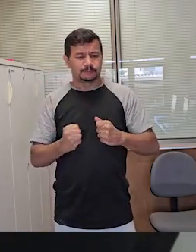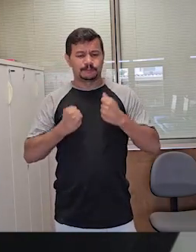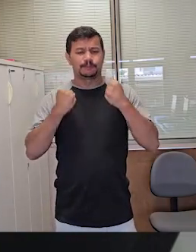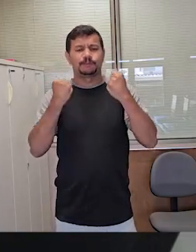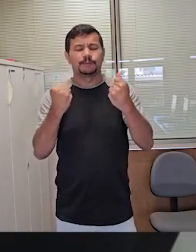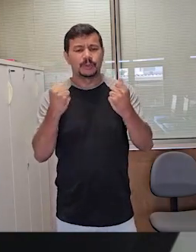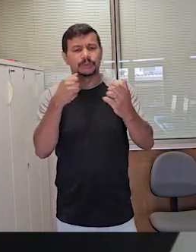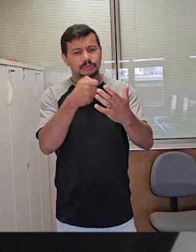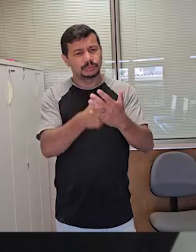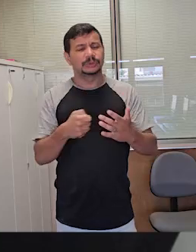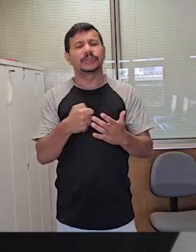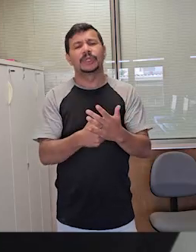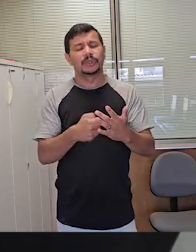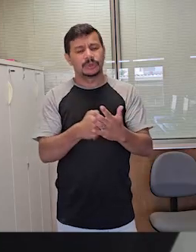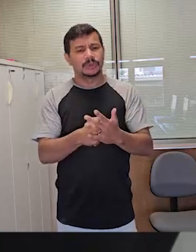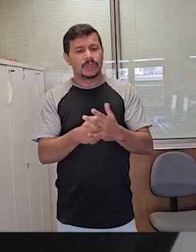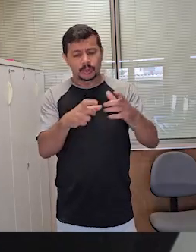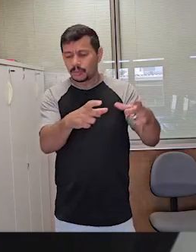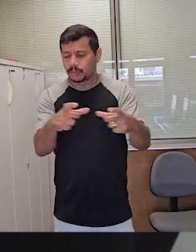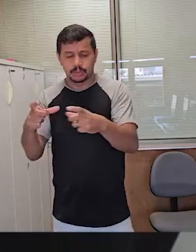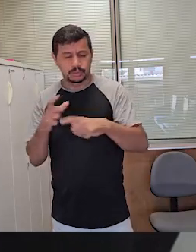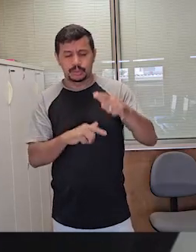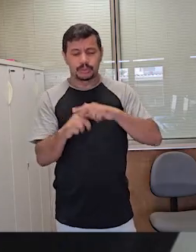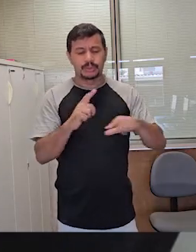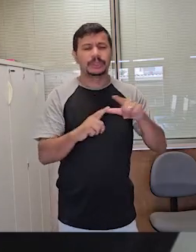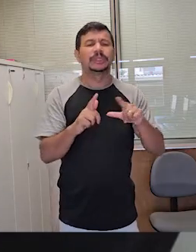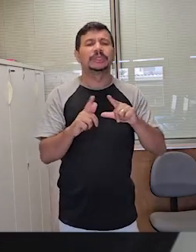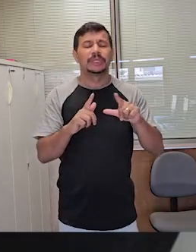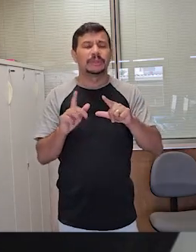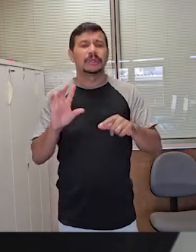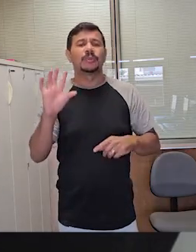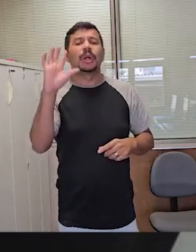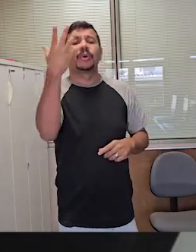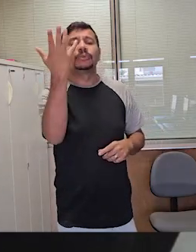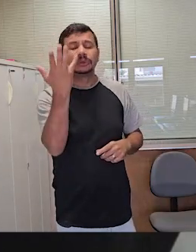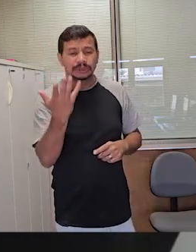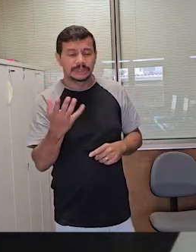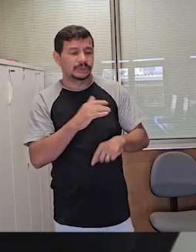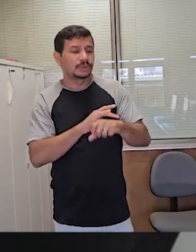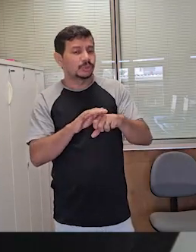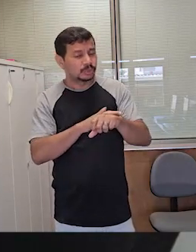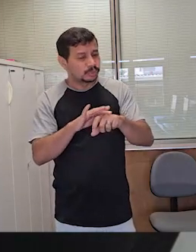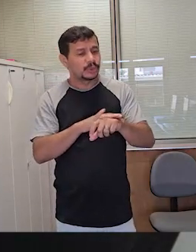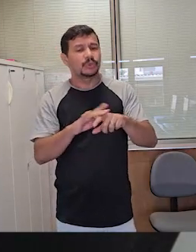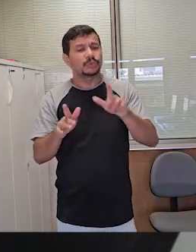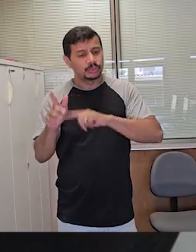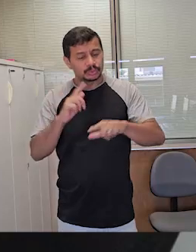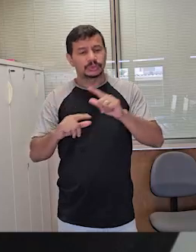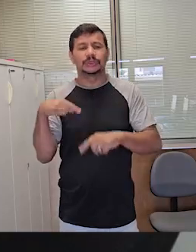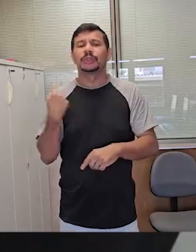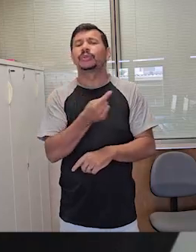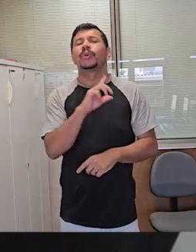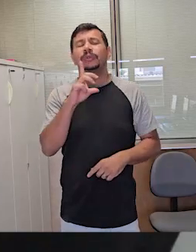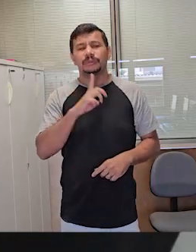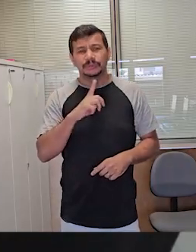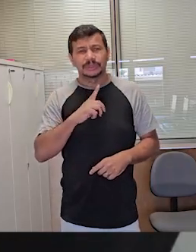pela proteção, pela prevenção dos ambientes de trabalho na questão dos acidentes e na questão das doenças profissionais, que nós já